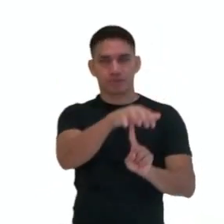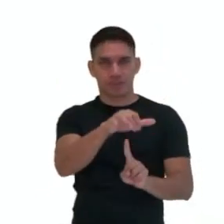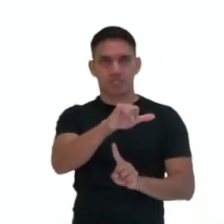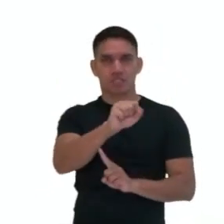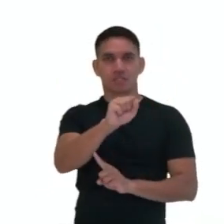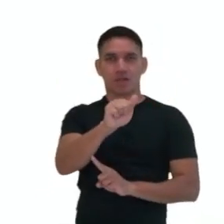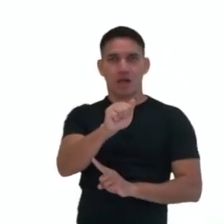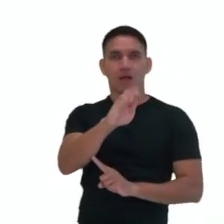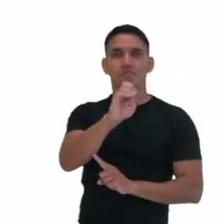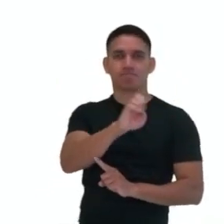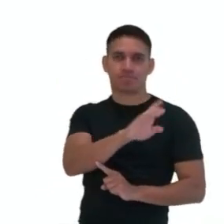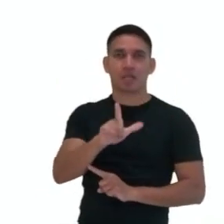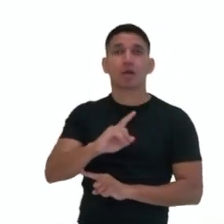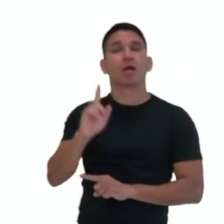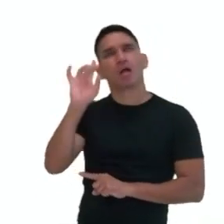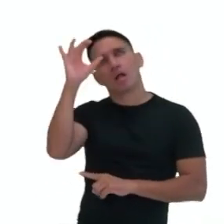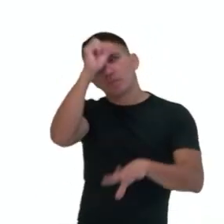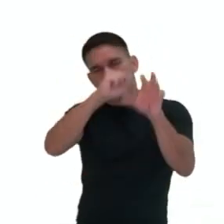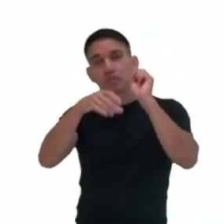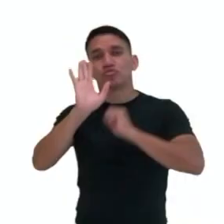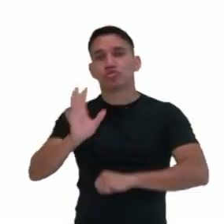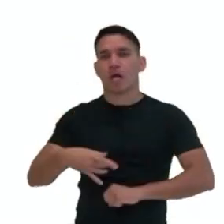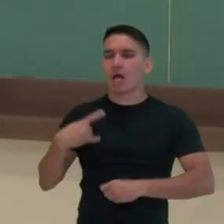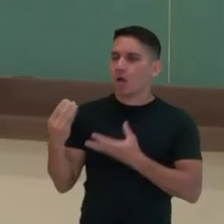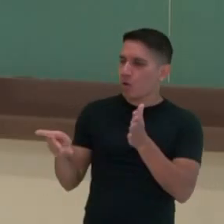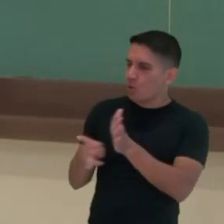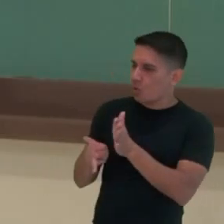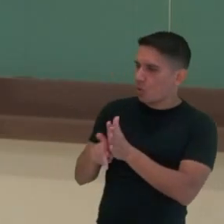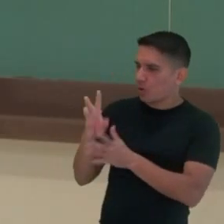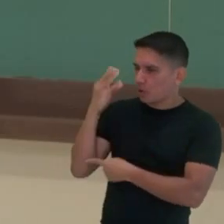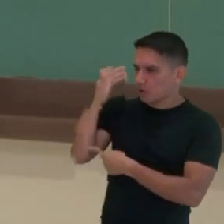pode transmitir suas histórias de tolerância e respeito.